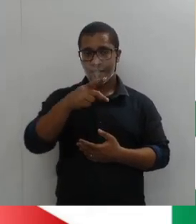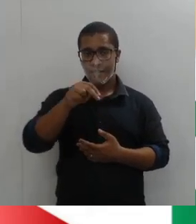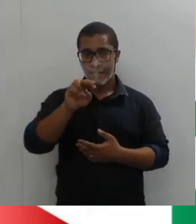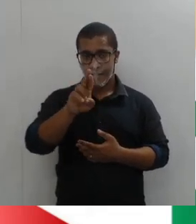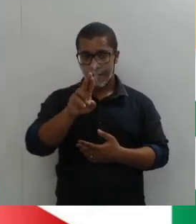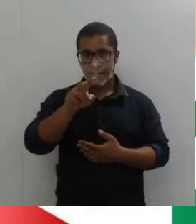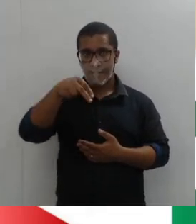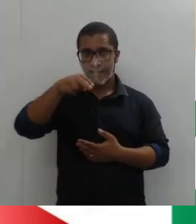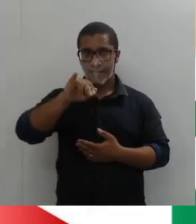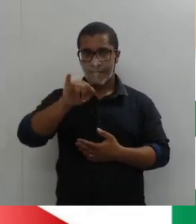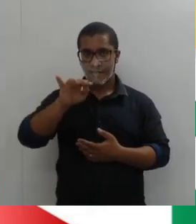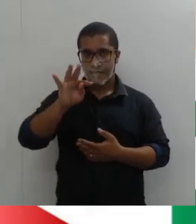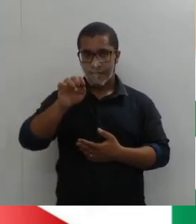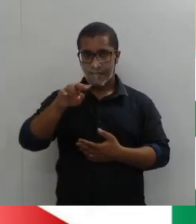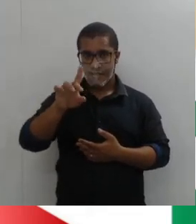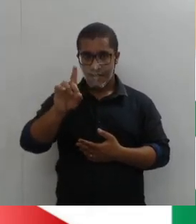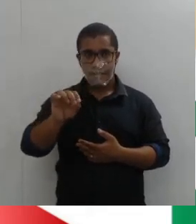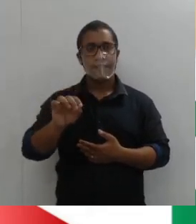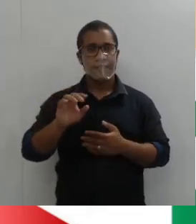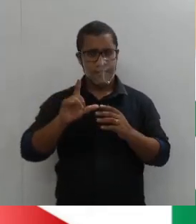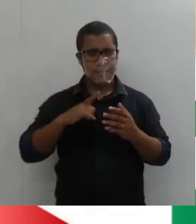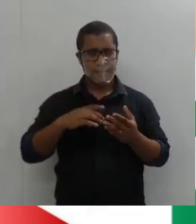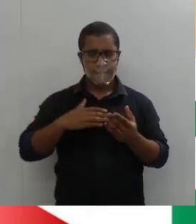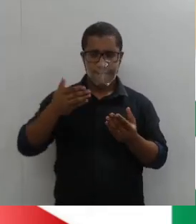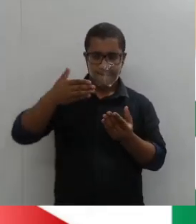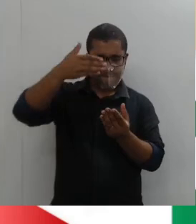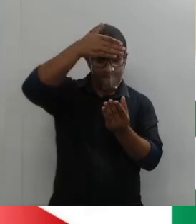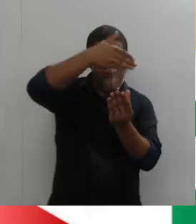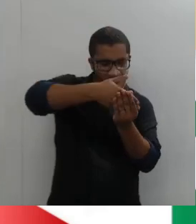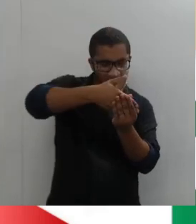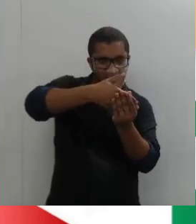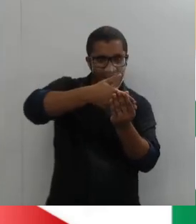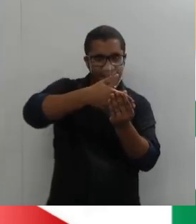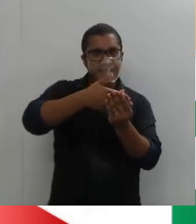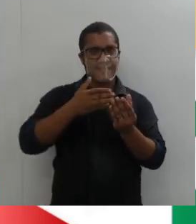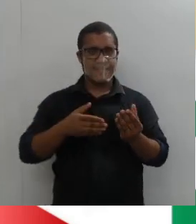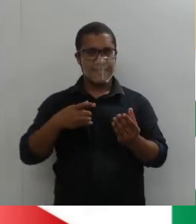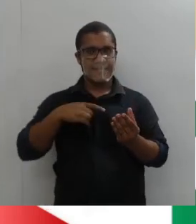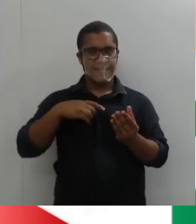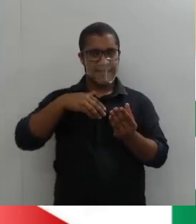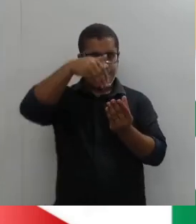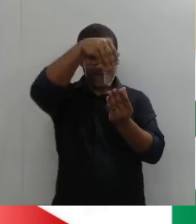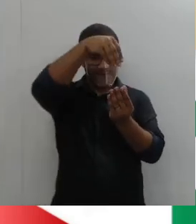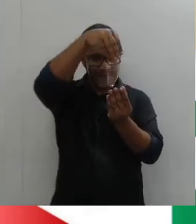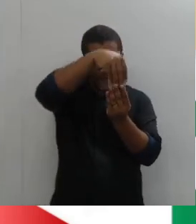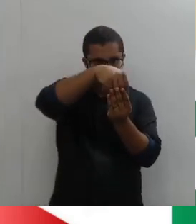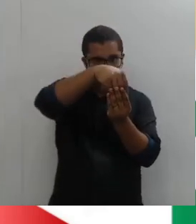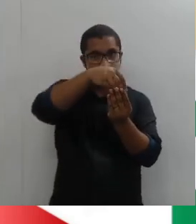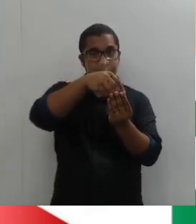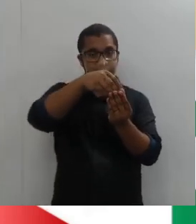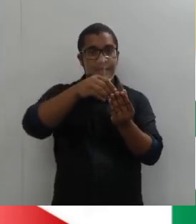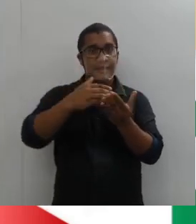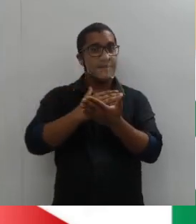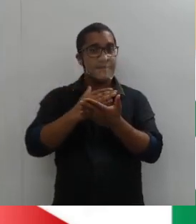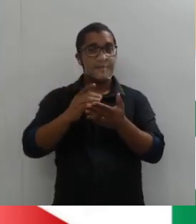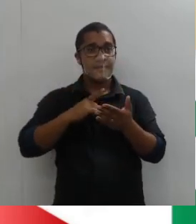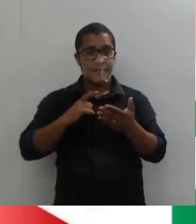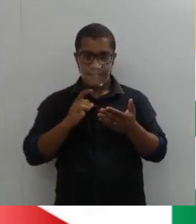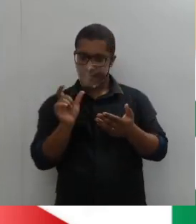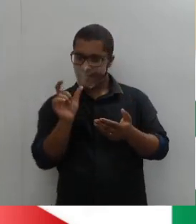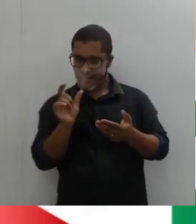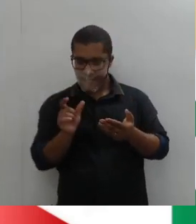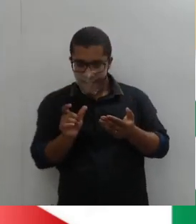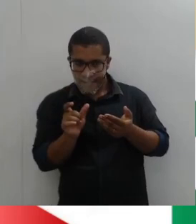outras ferramentas, mesmo sendo cartucho. Alguns modelos do Super Nintendo já tinham um receptorzinho